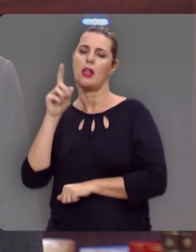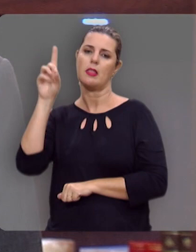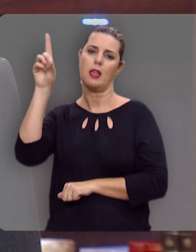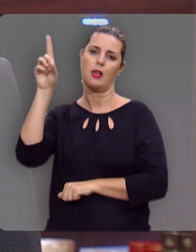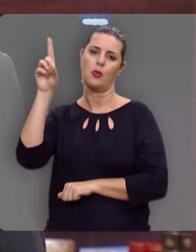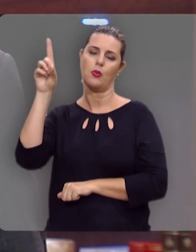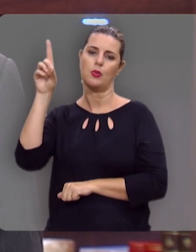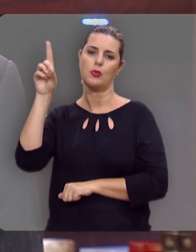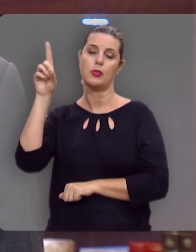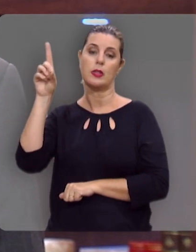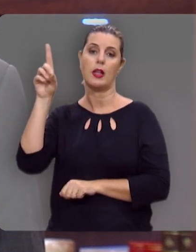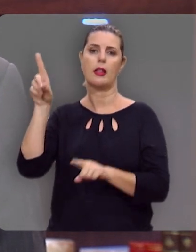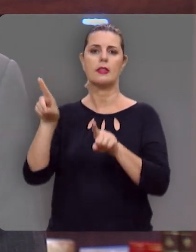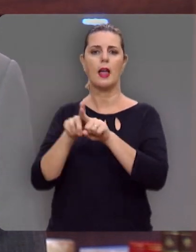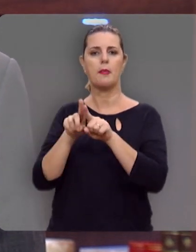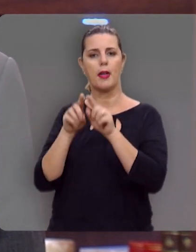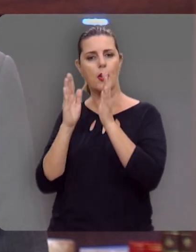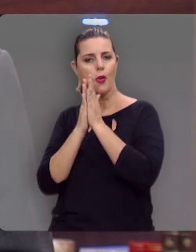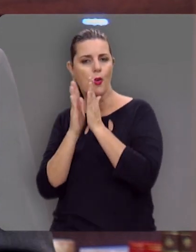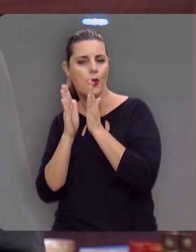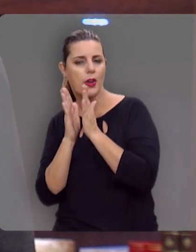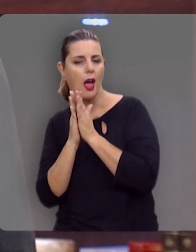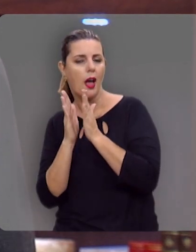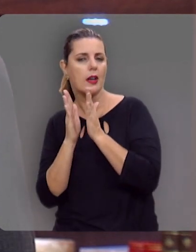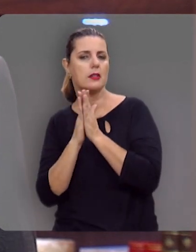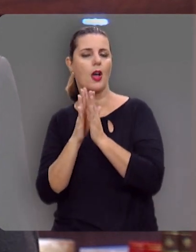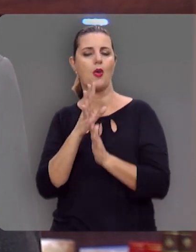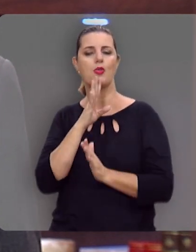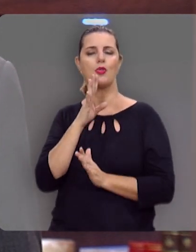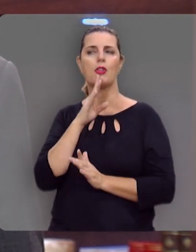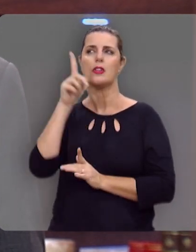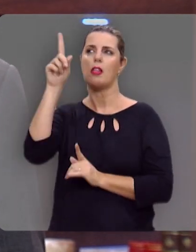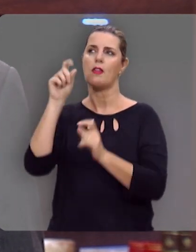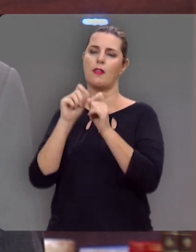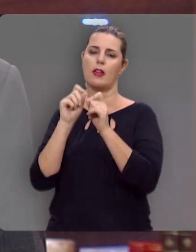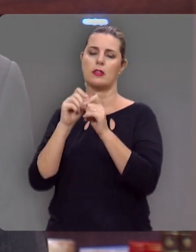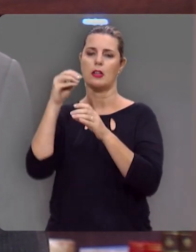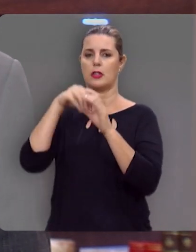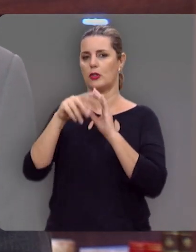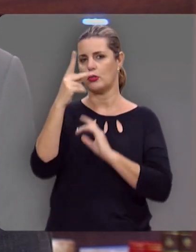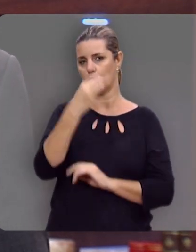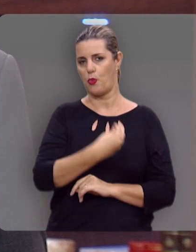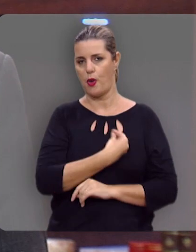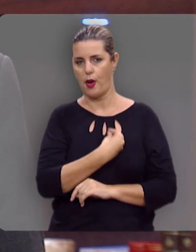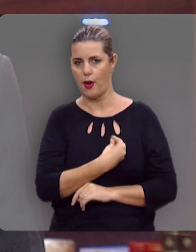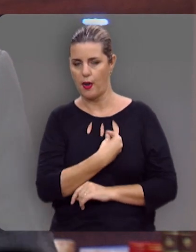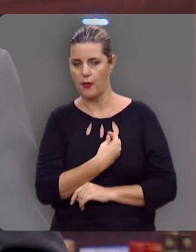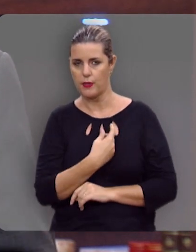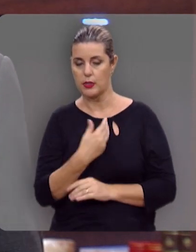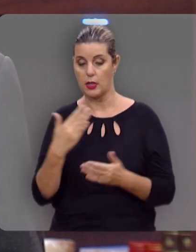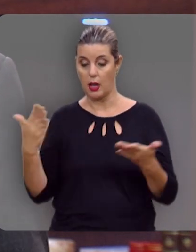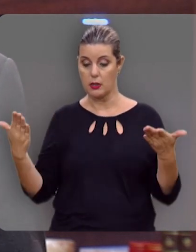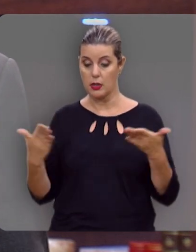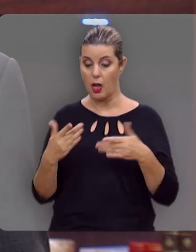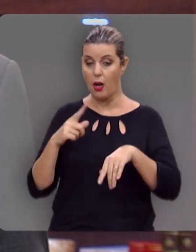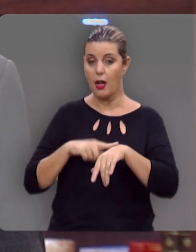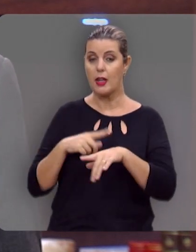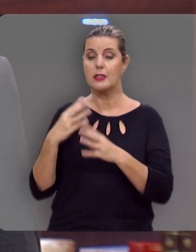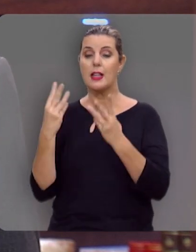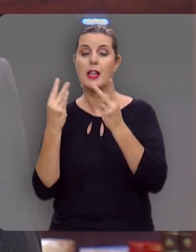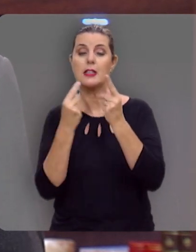mais desse Deus, também em oração, e assim conhecer aquilo que Ele está fazendo na sua vida e que a partir